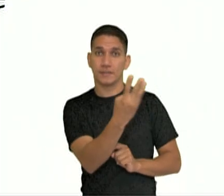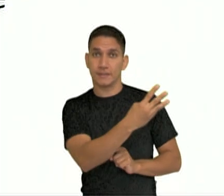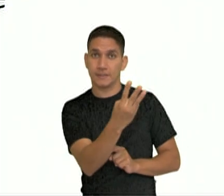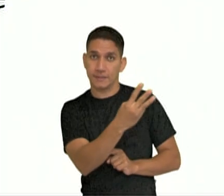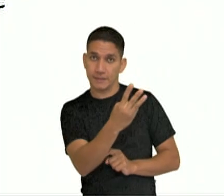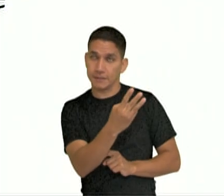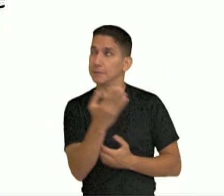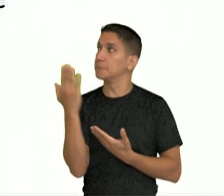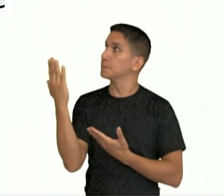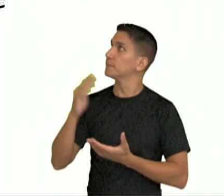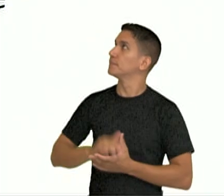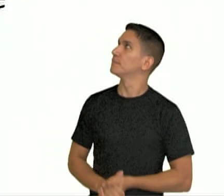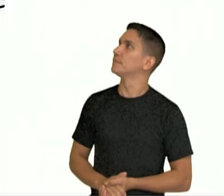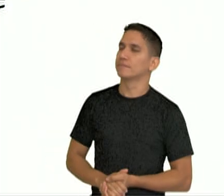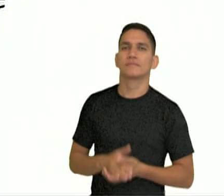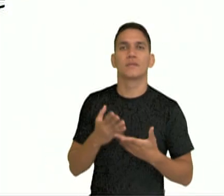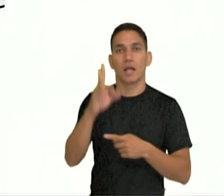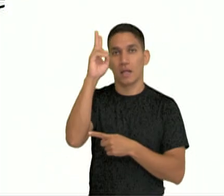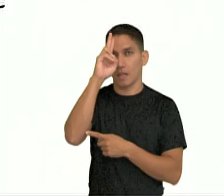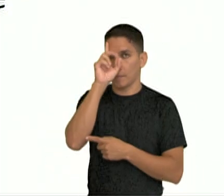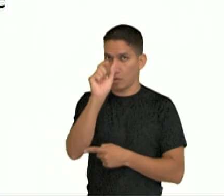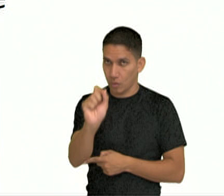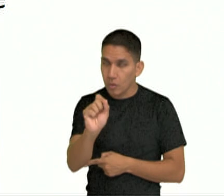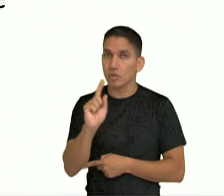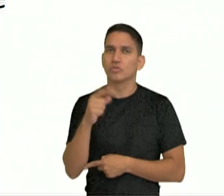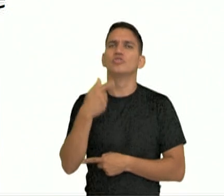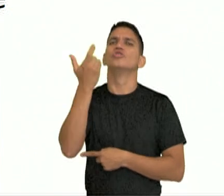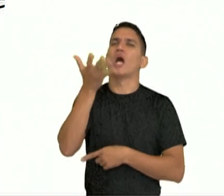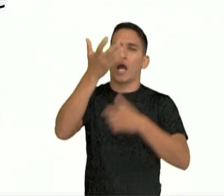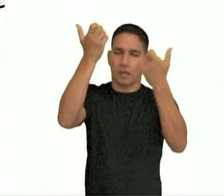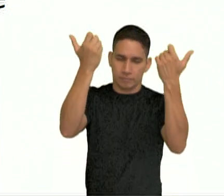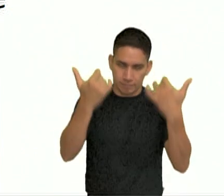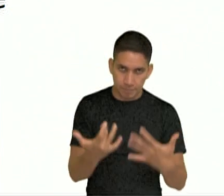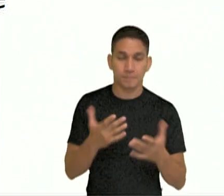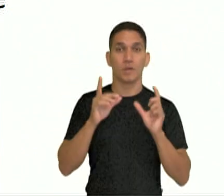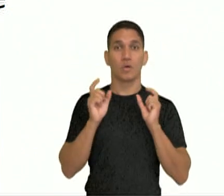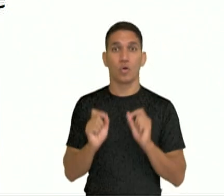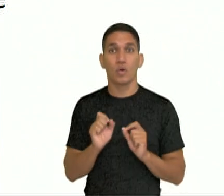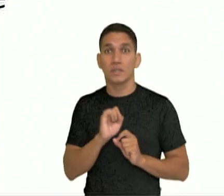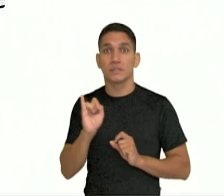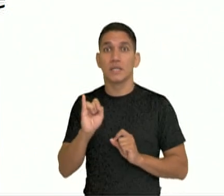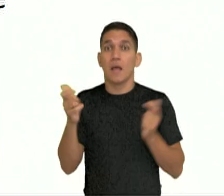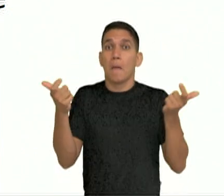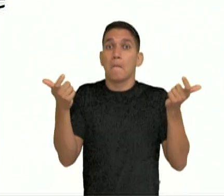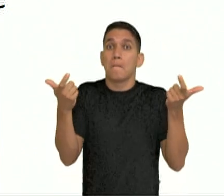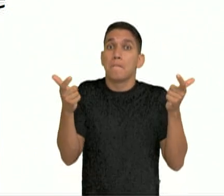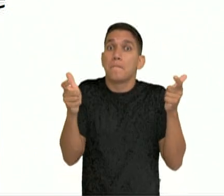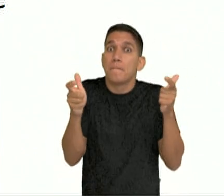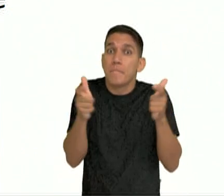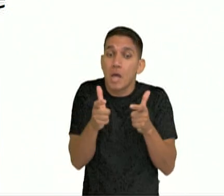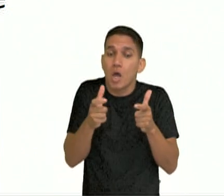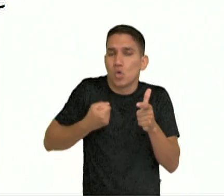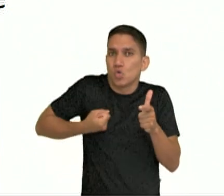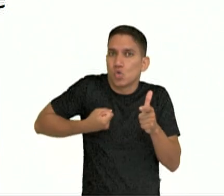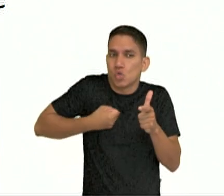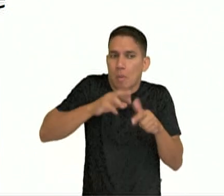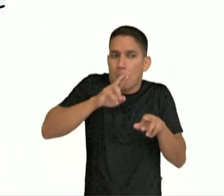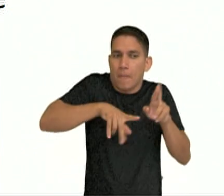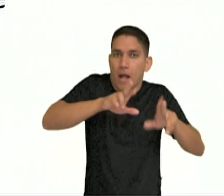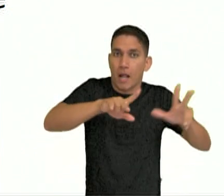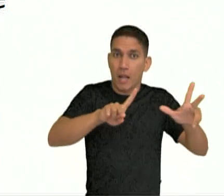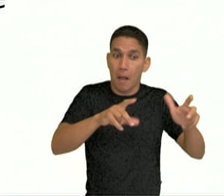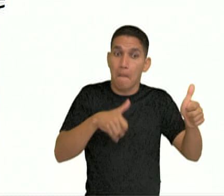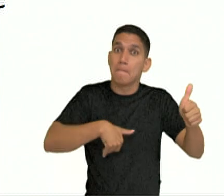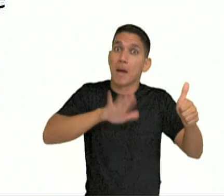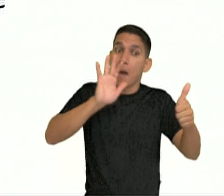11,33 dessa medida. Então, lembrando aquilo que a gente já conversou, quanto menor for o valor da variância, mais